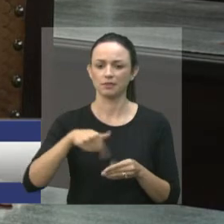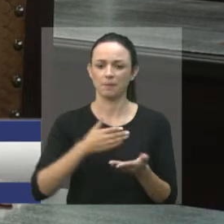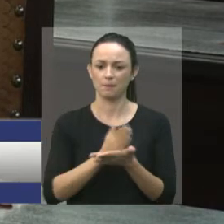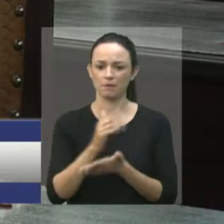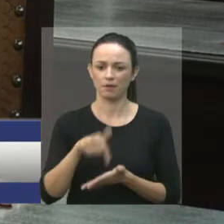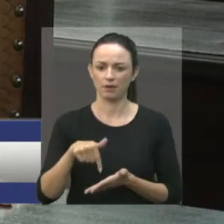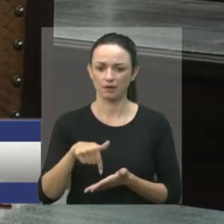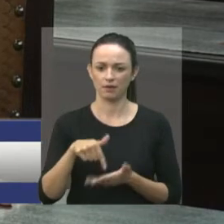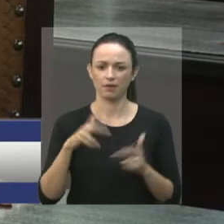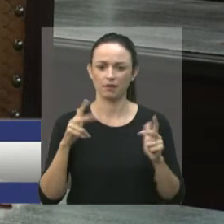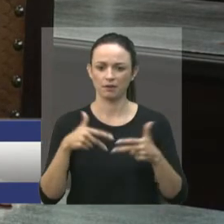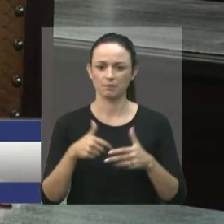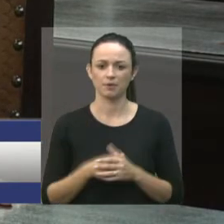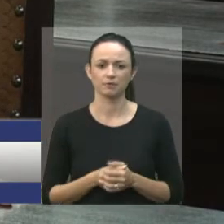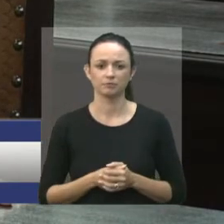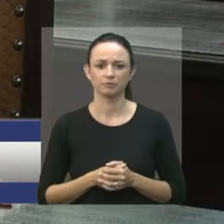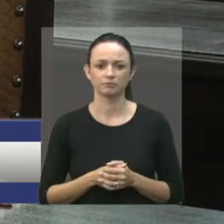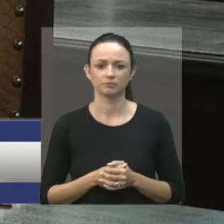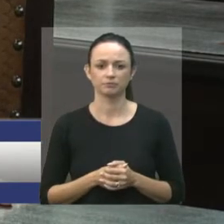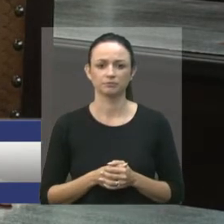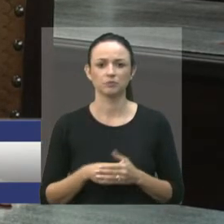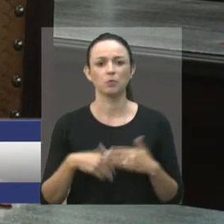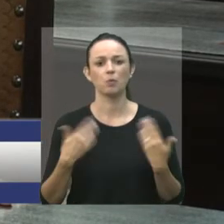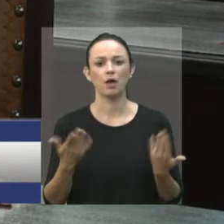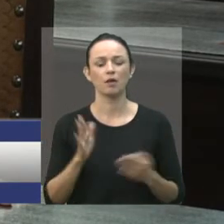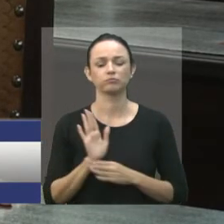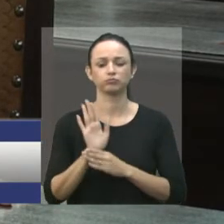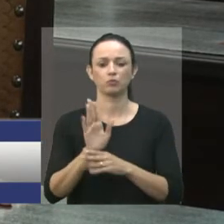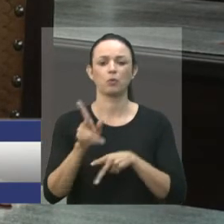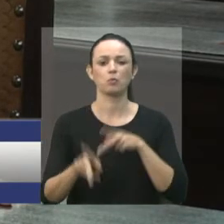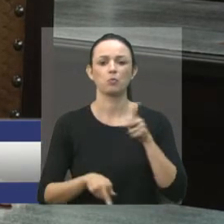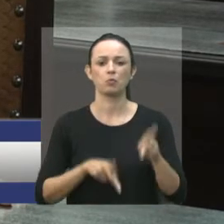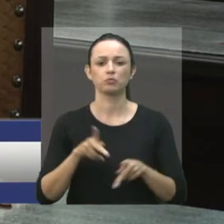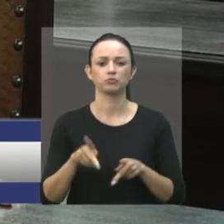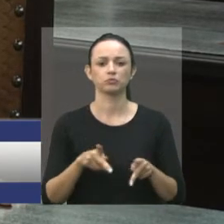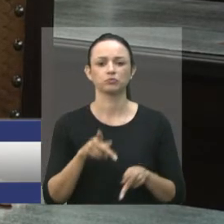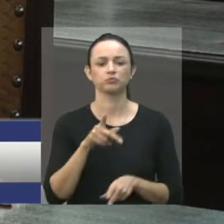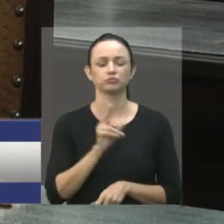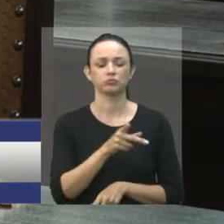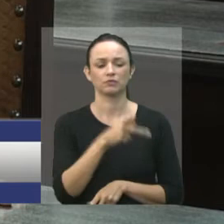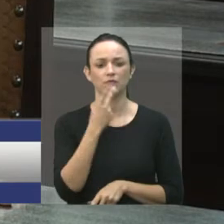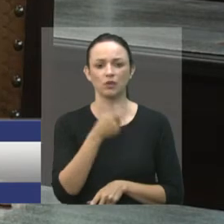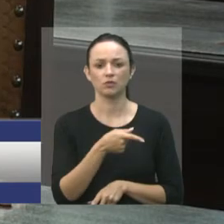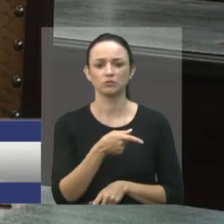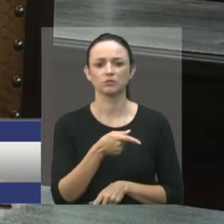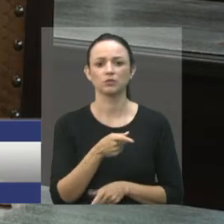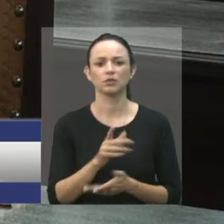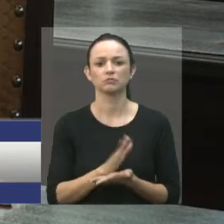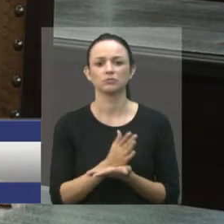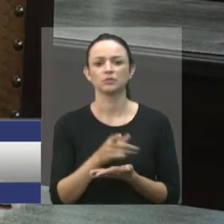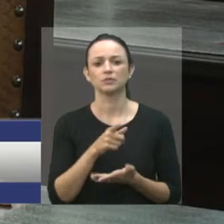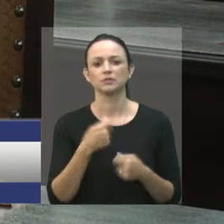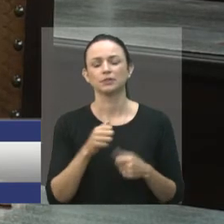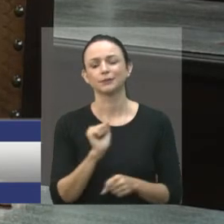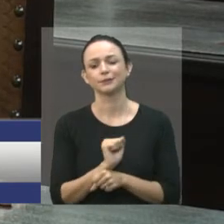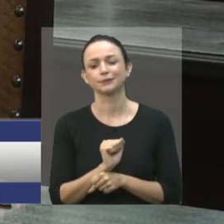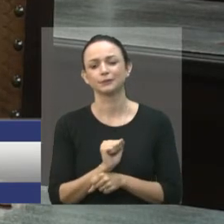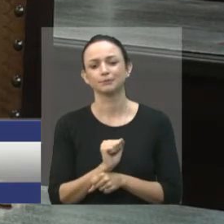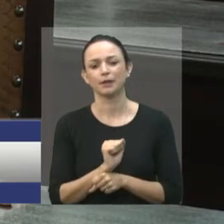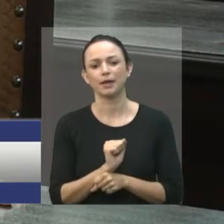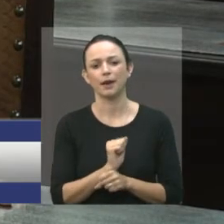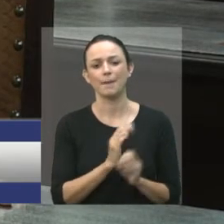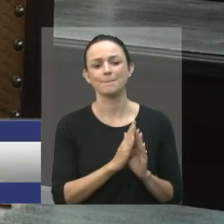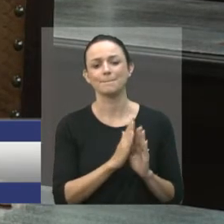Câmara, e quando é em benefício do povo, como o senhor mesmo relatou algumas vezes, tem que se esperar o prazo